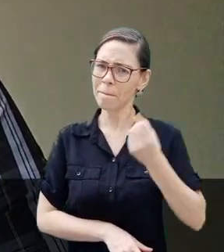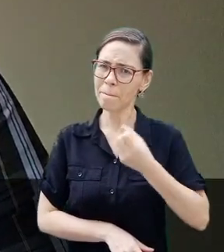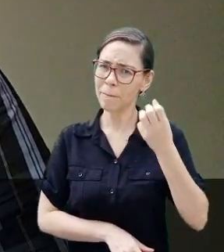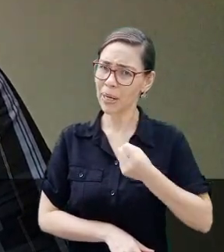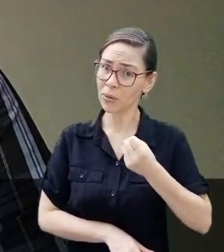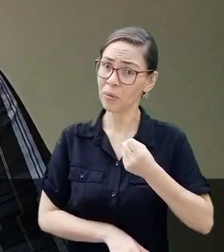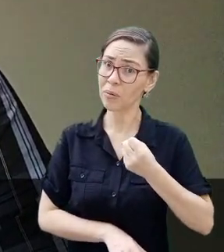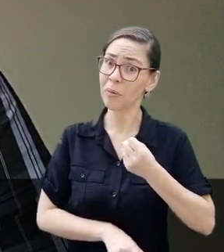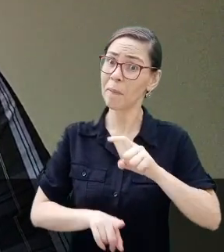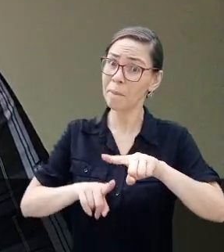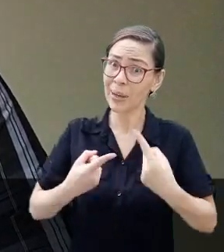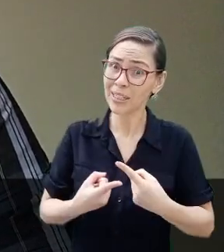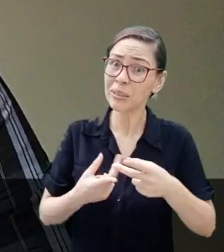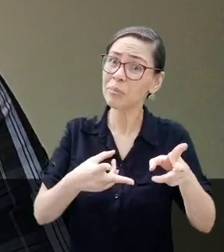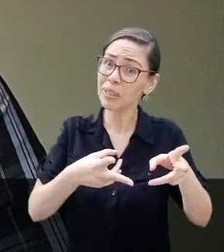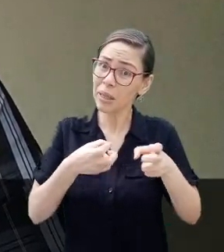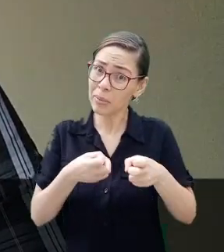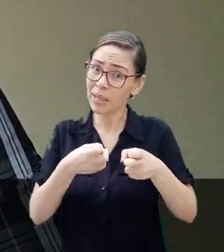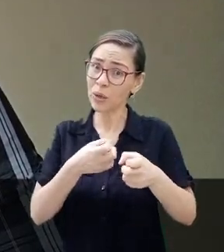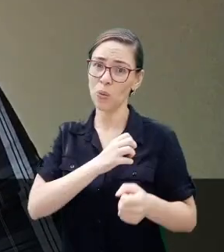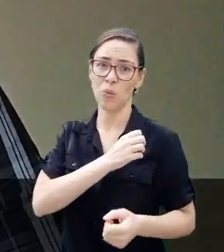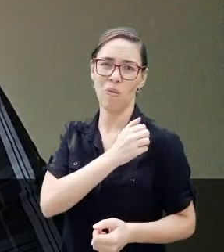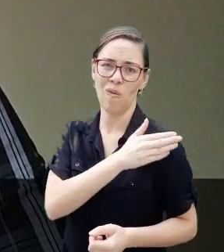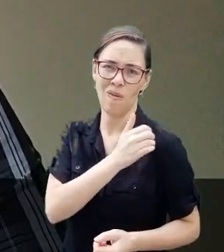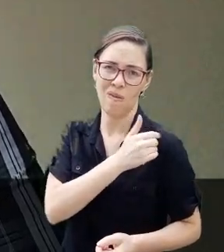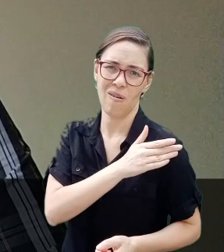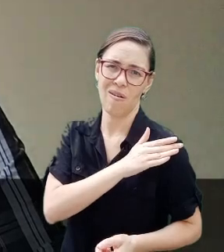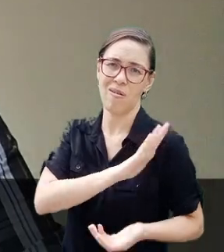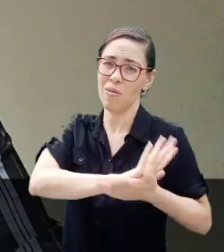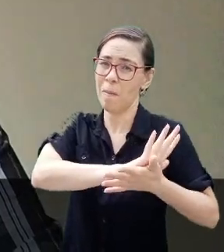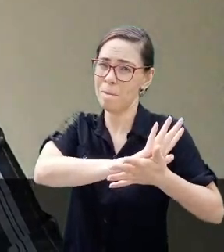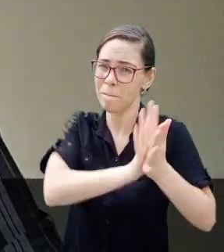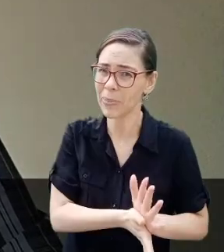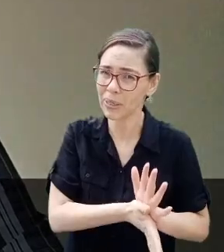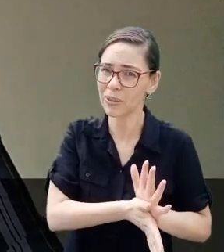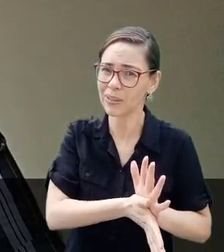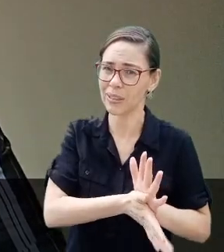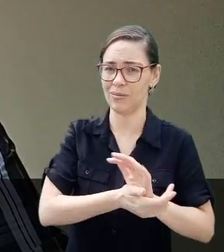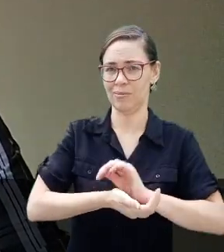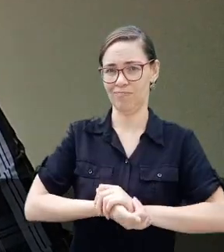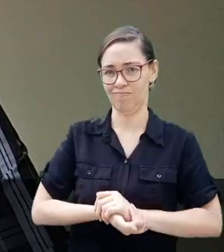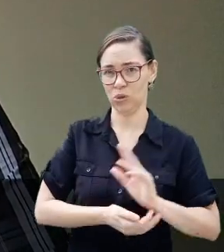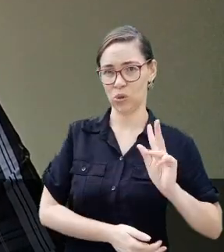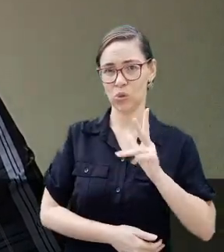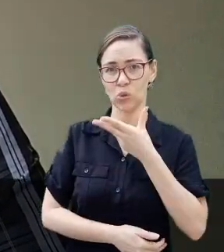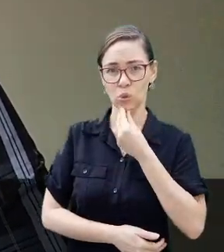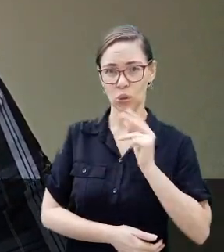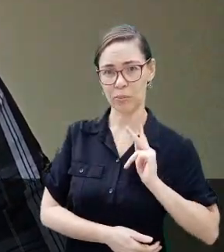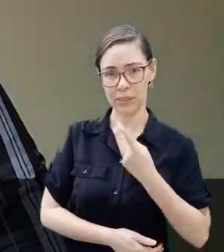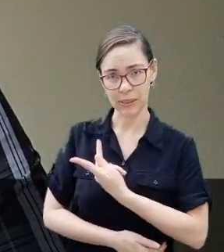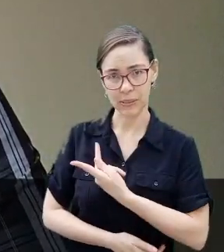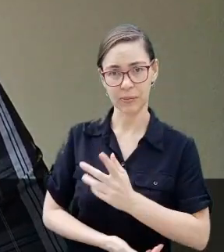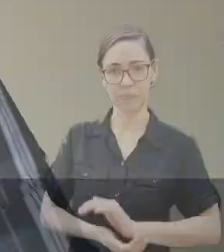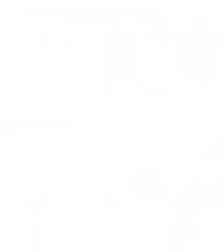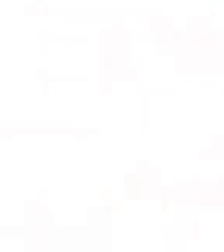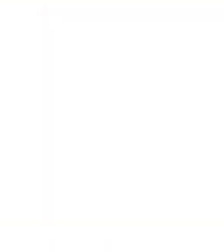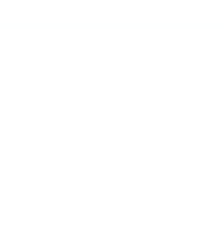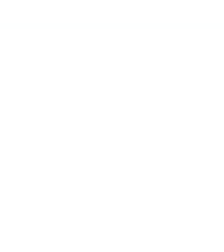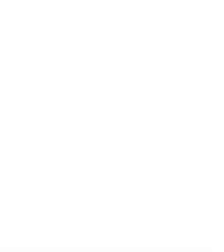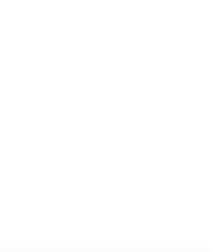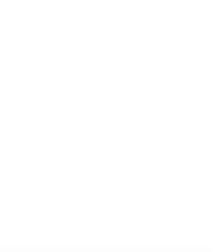que pensemos os efeitos do racismo sobre os corpos e sobre as produções e subjetividades de homens trans.